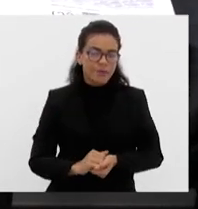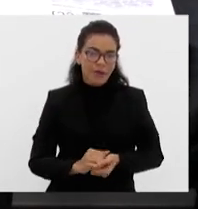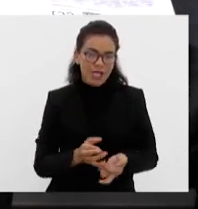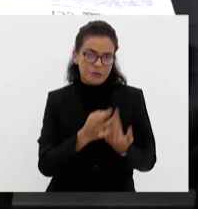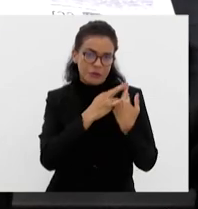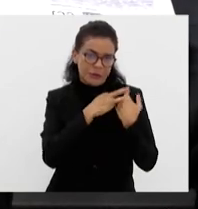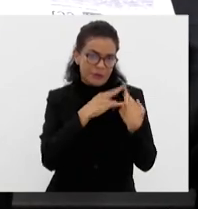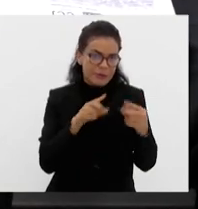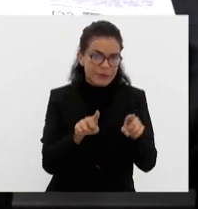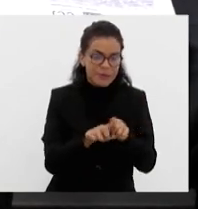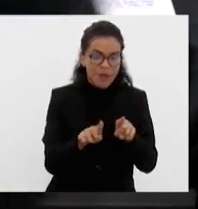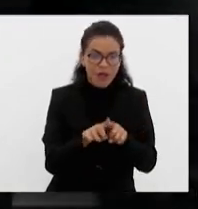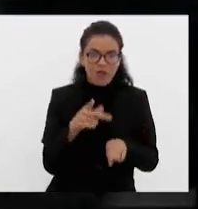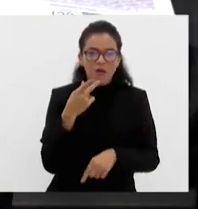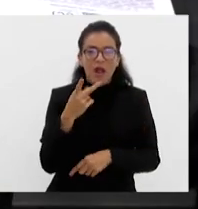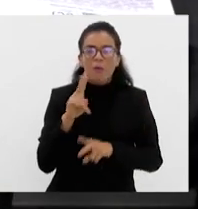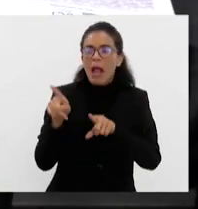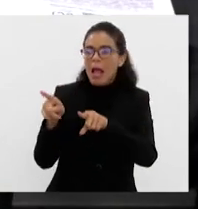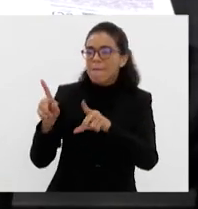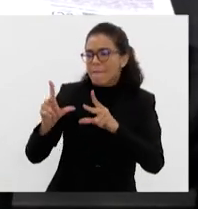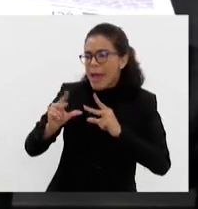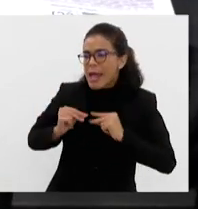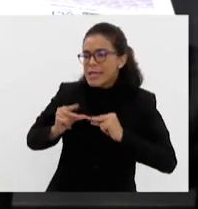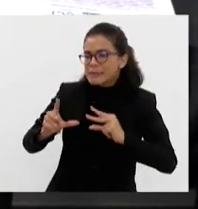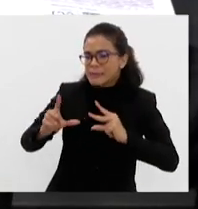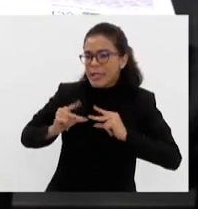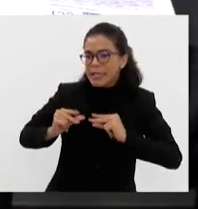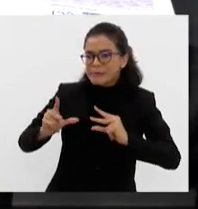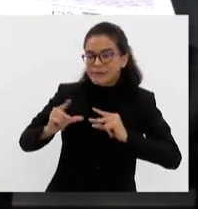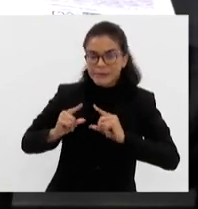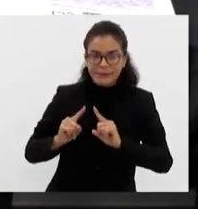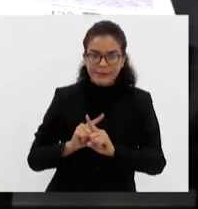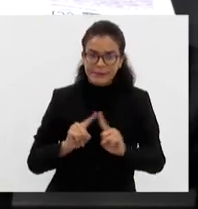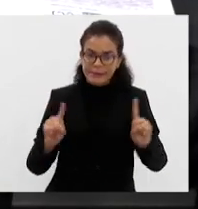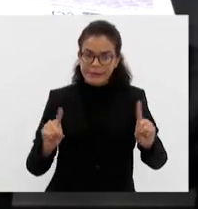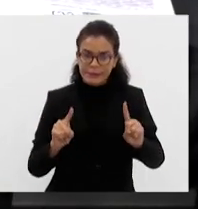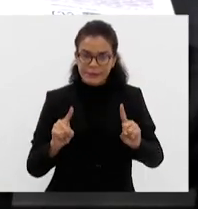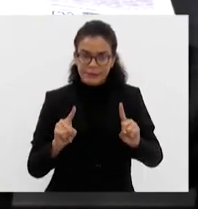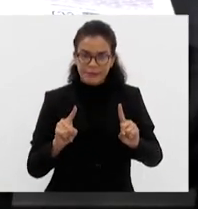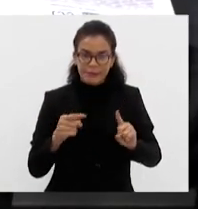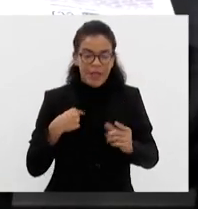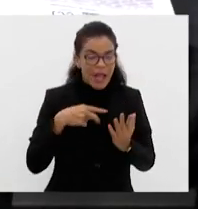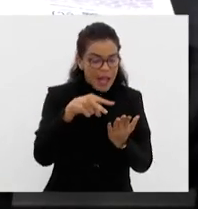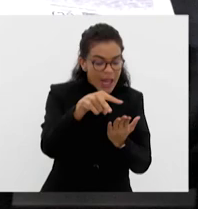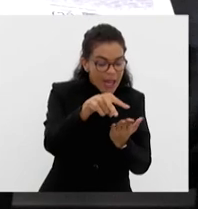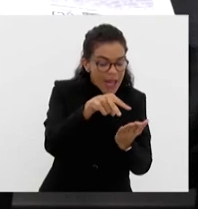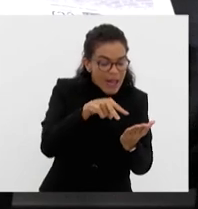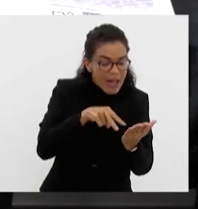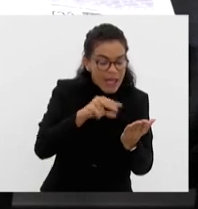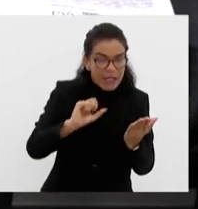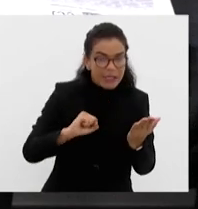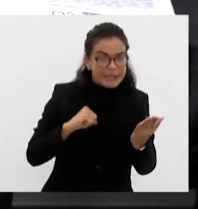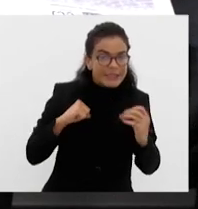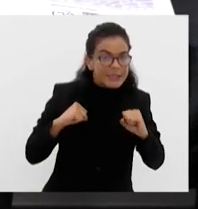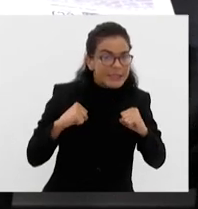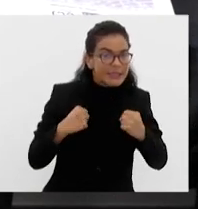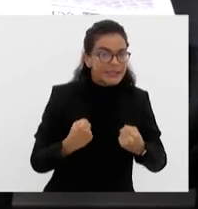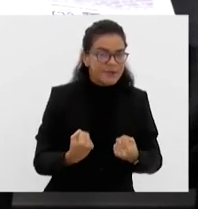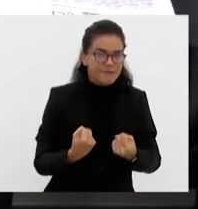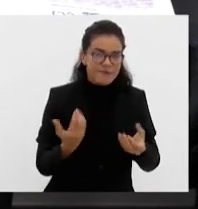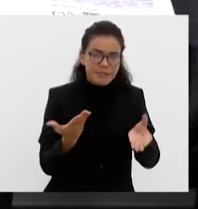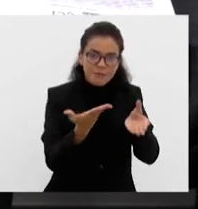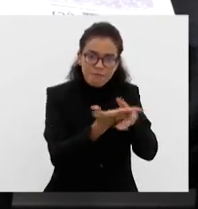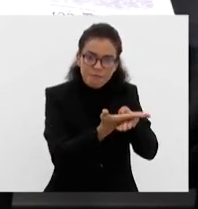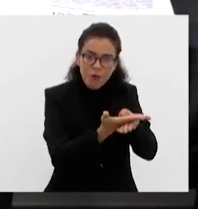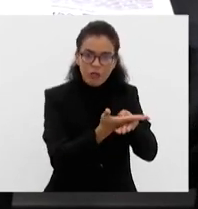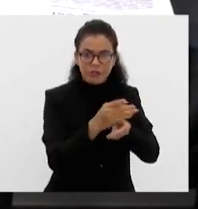entramos no mérito. Se a gente ler a defesa da deputada,